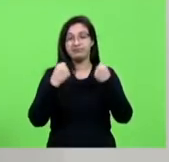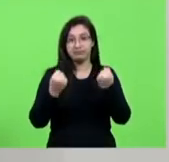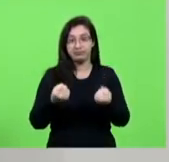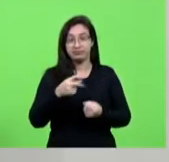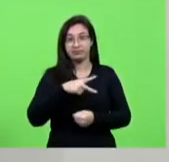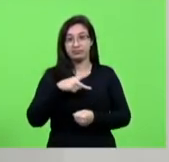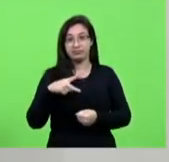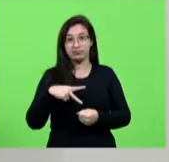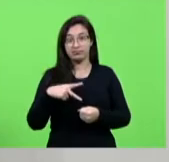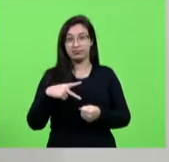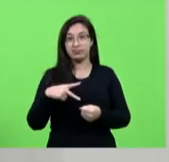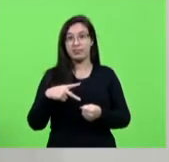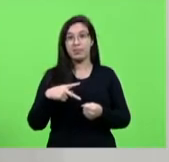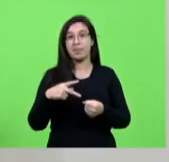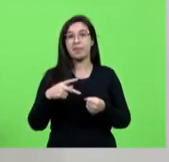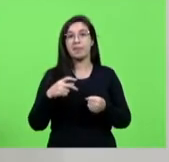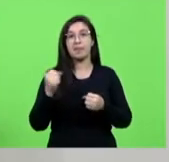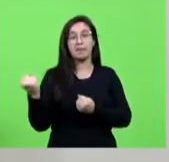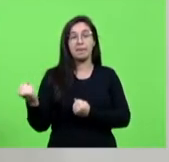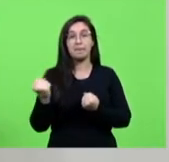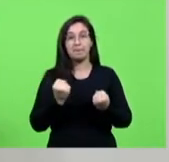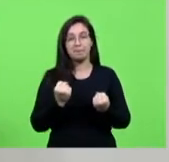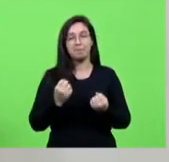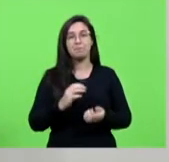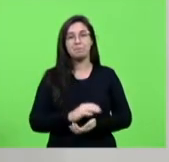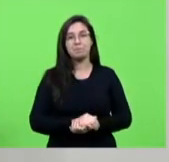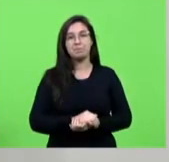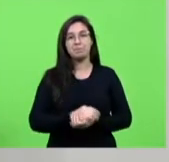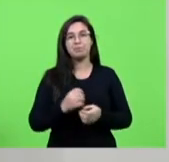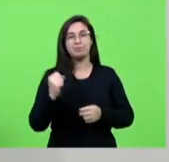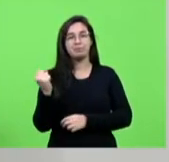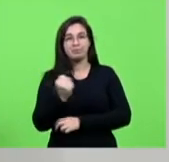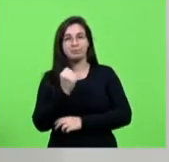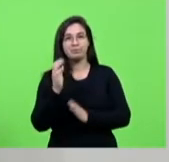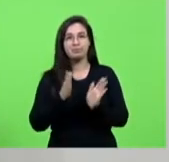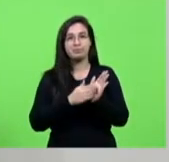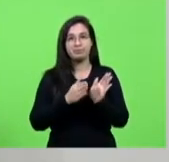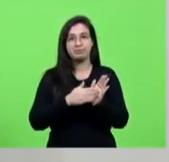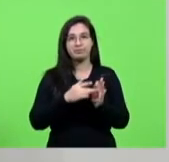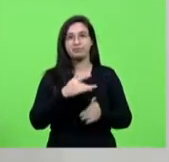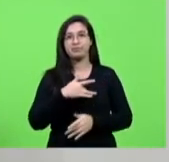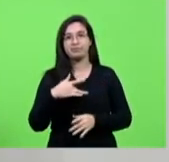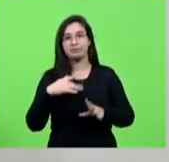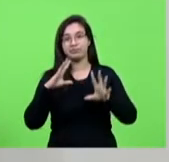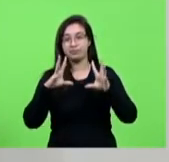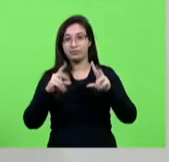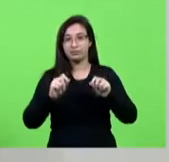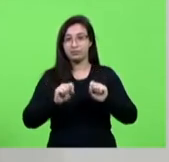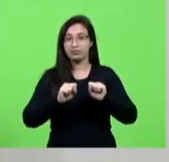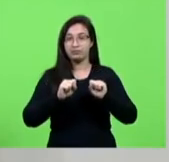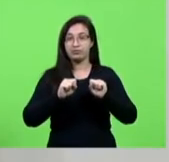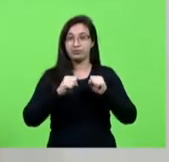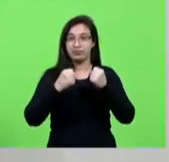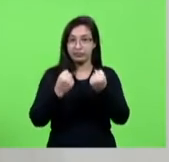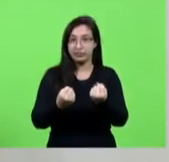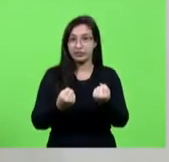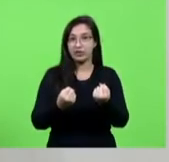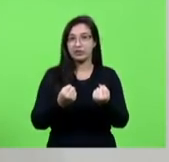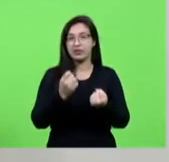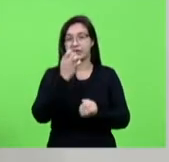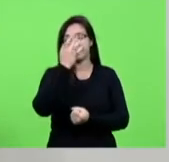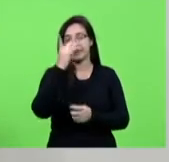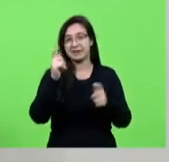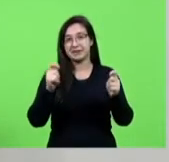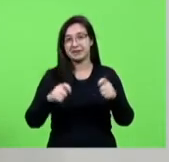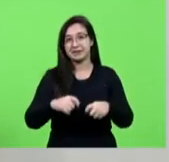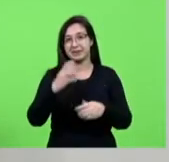encerro as minhas palavras, desejando sempre muito sucesso, muita paz, muita saúde para enfrentarmos essas dificuldades com maior facilidade. Muito